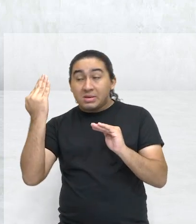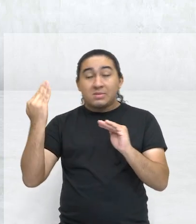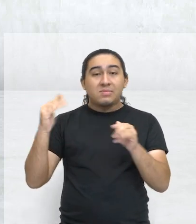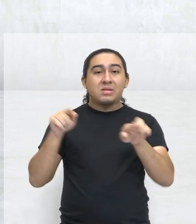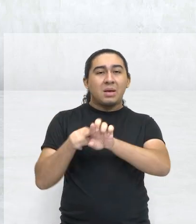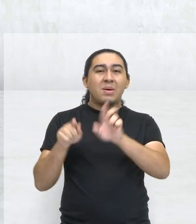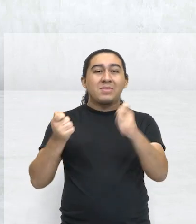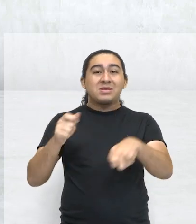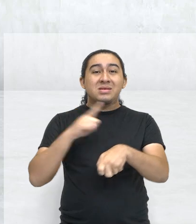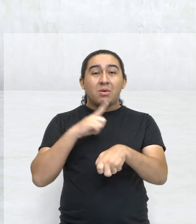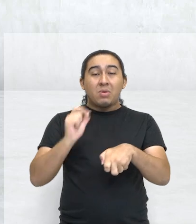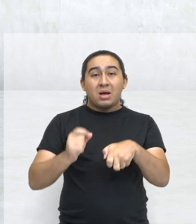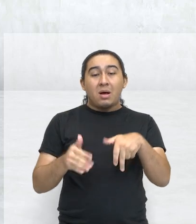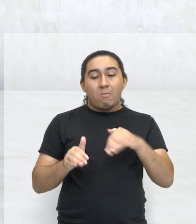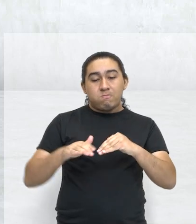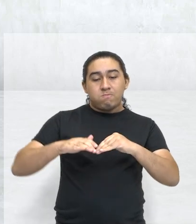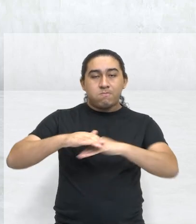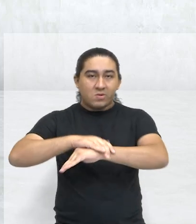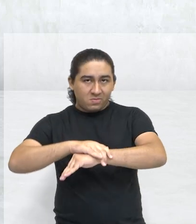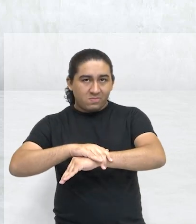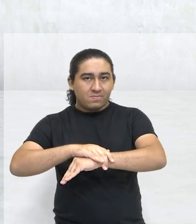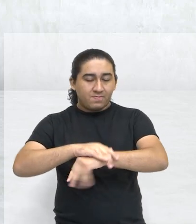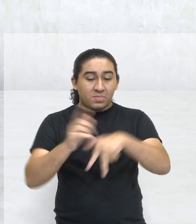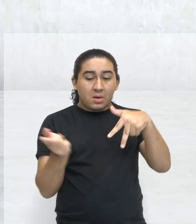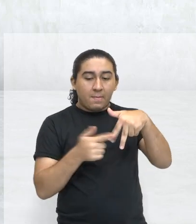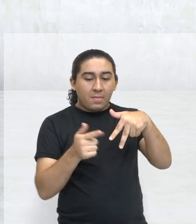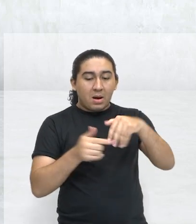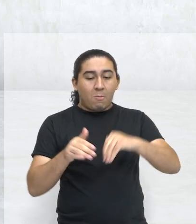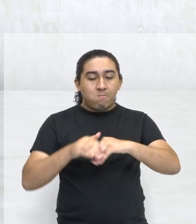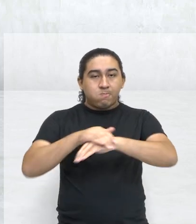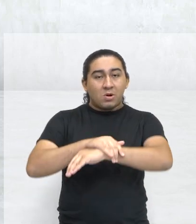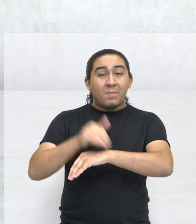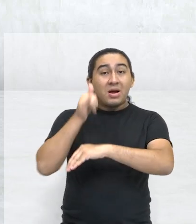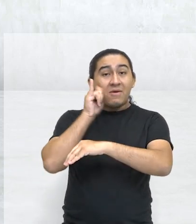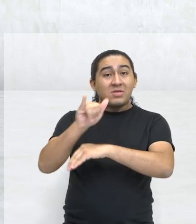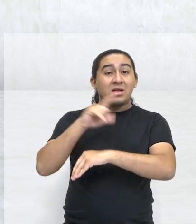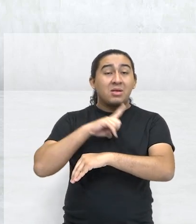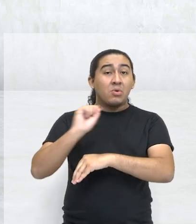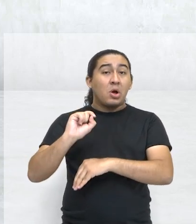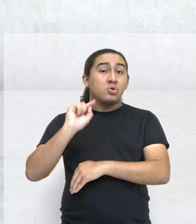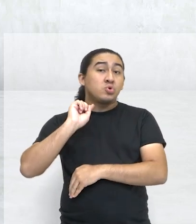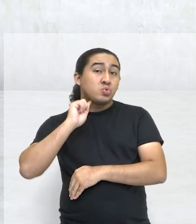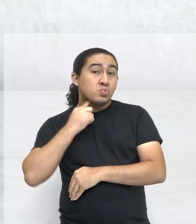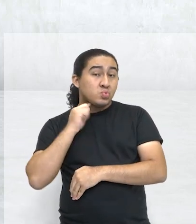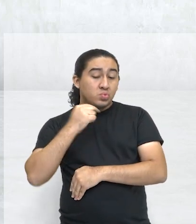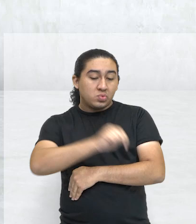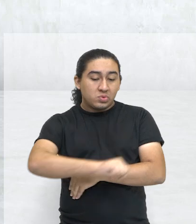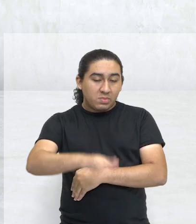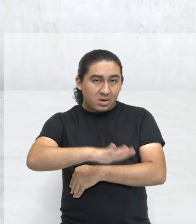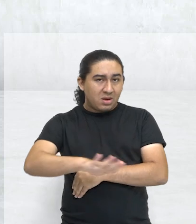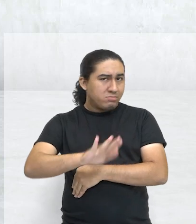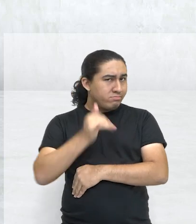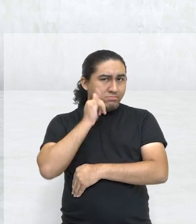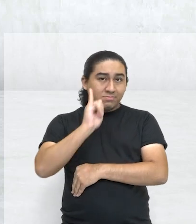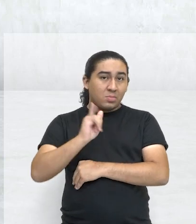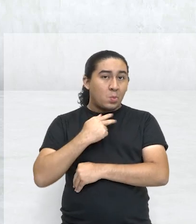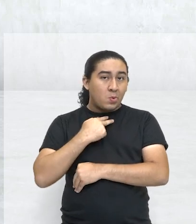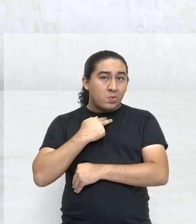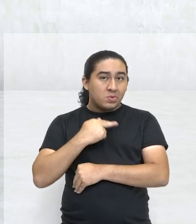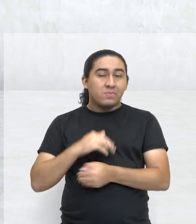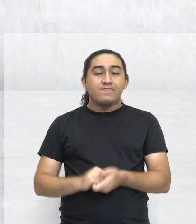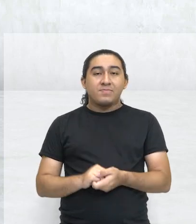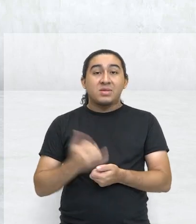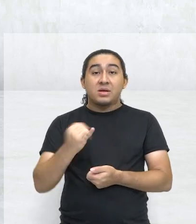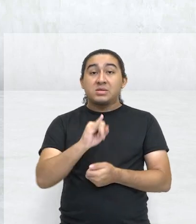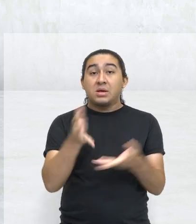mantém tudo original, até os espelhos, o chão também. Para você andar nesse Salão Nobre, você tem que colocar